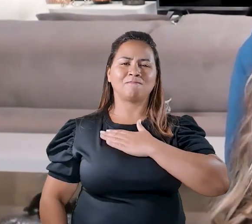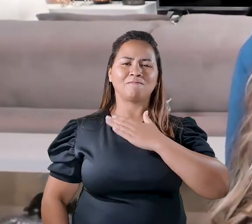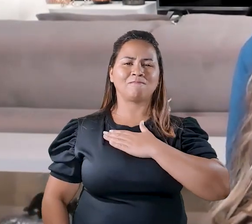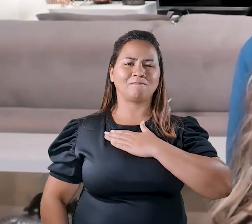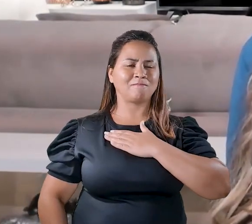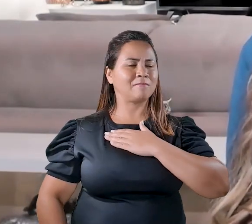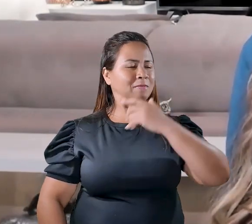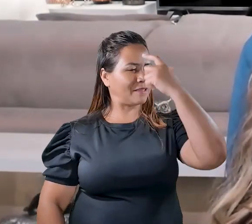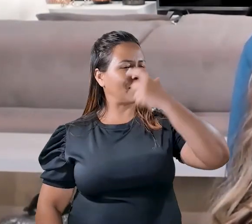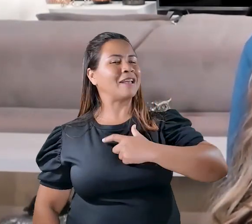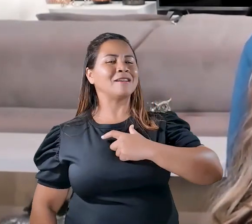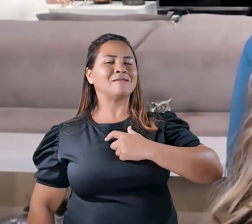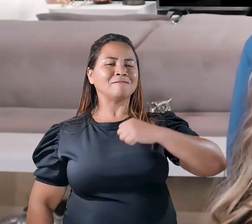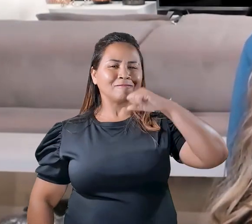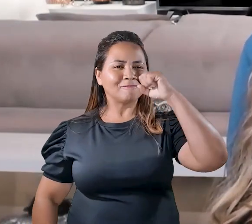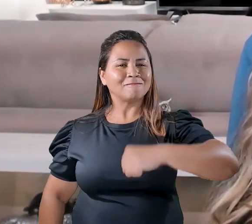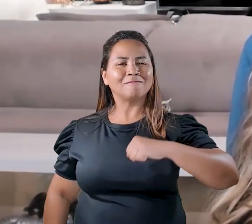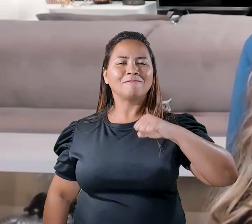eu sou.